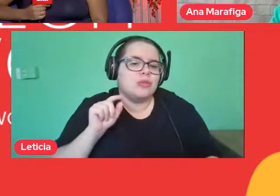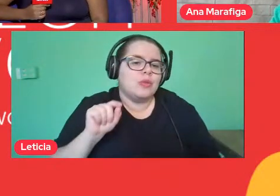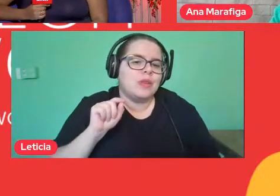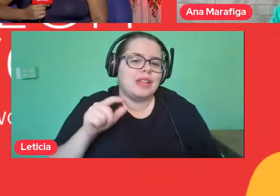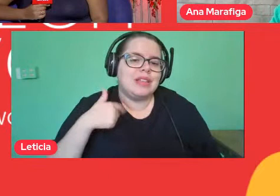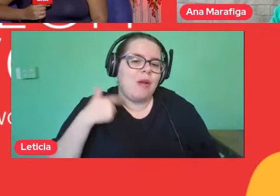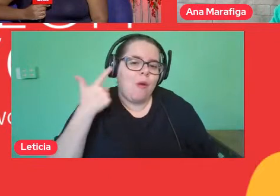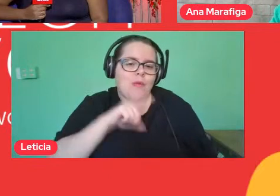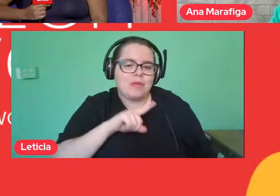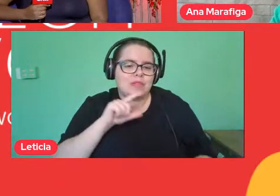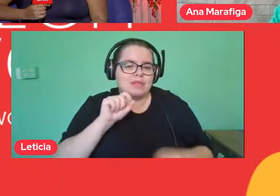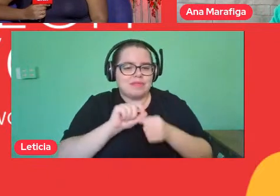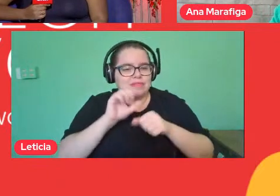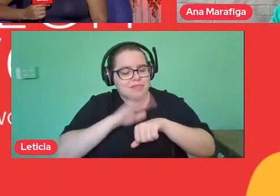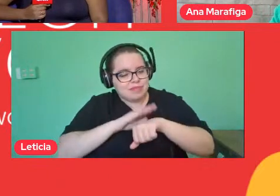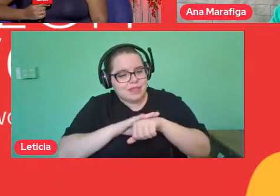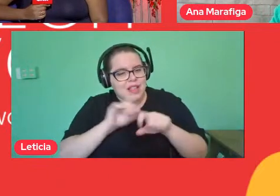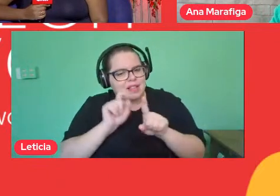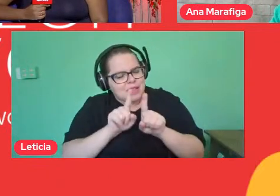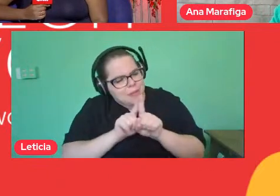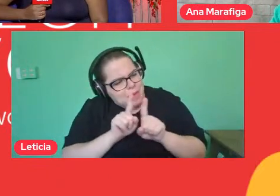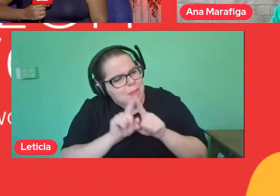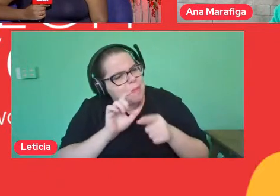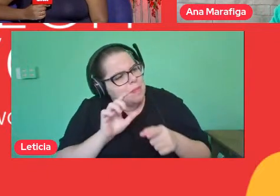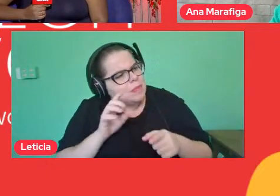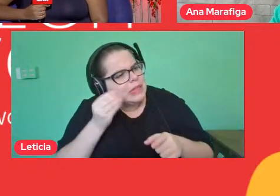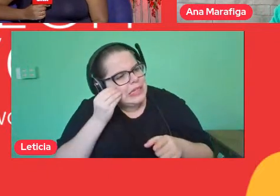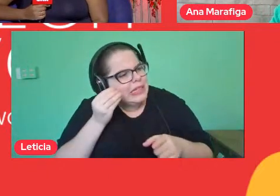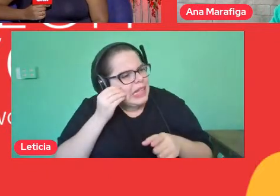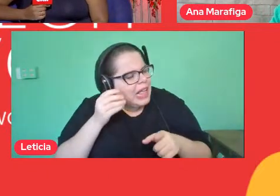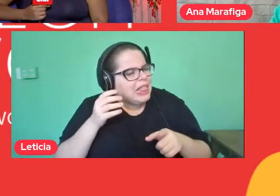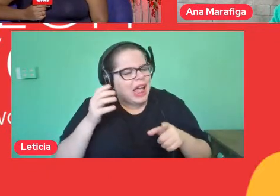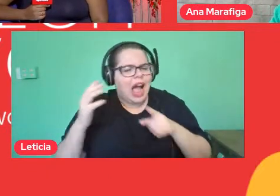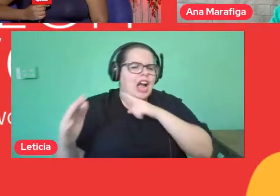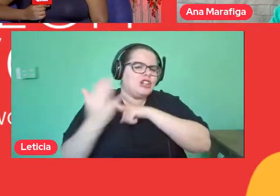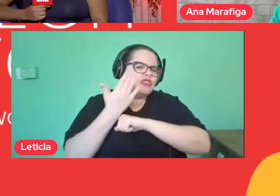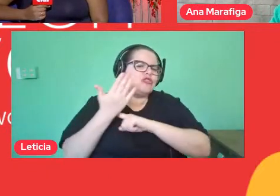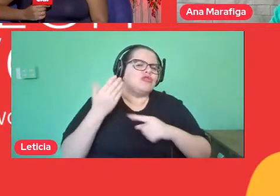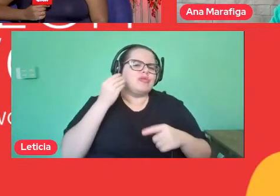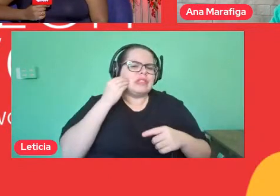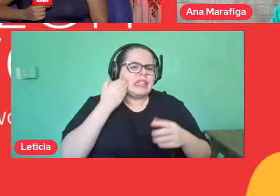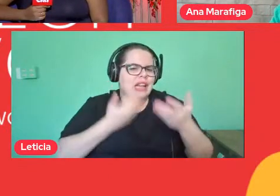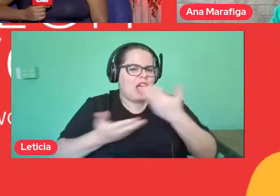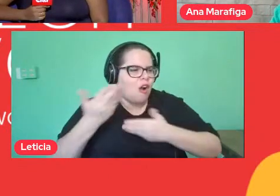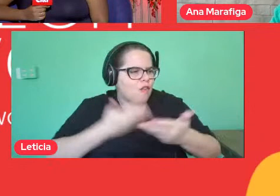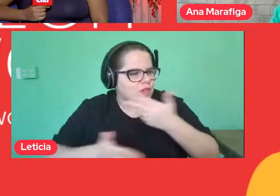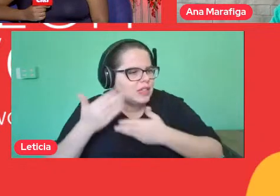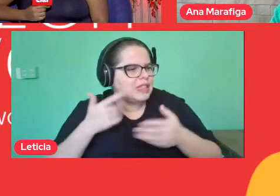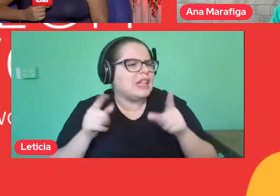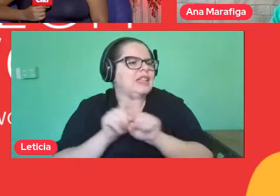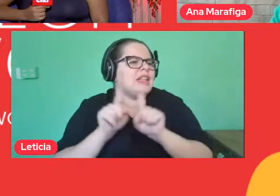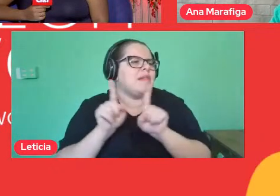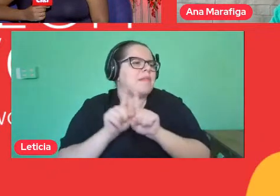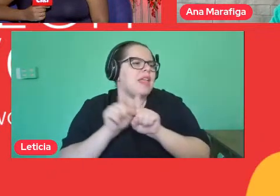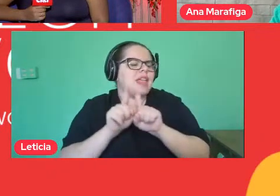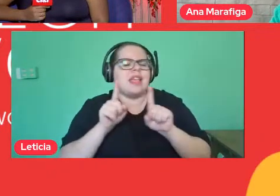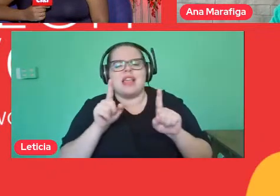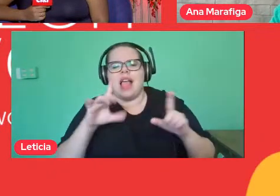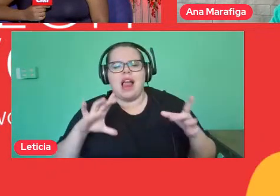pudesse falar também, busque ajuda mesmo, saia, busque conversar, busque aliados. Eu acho